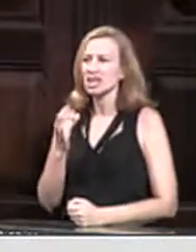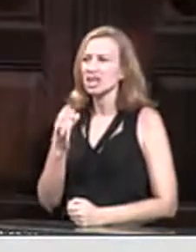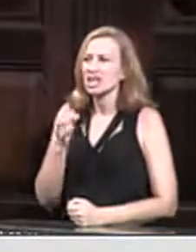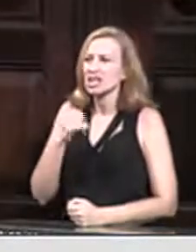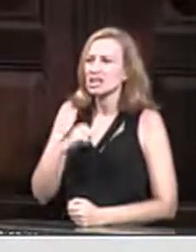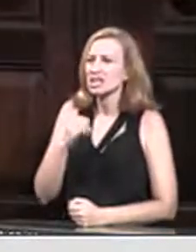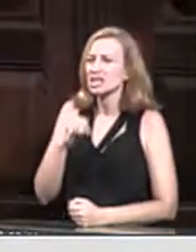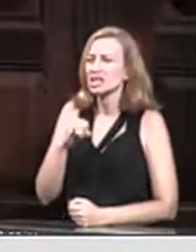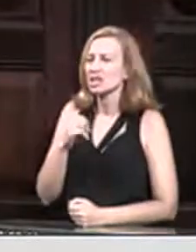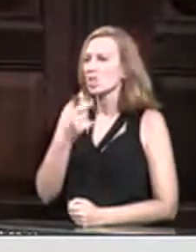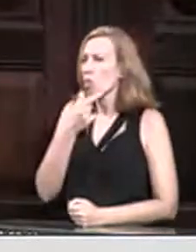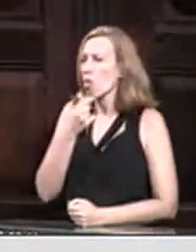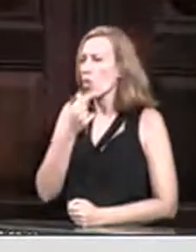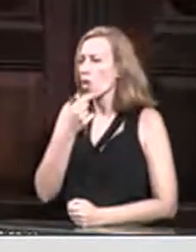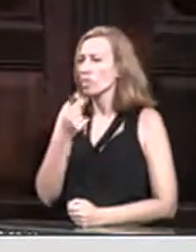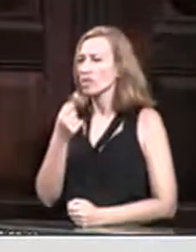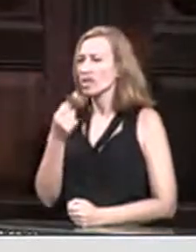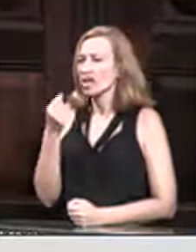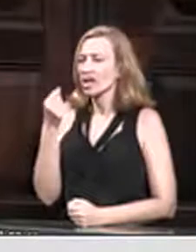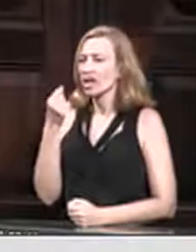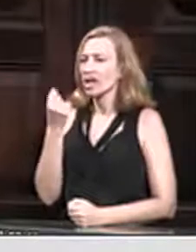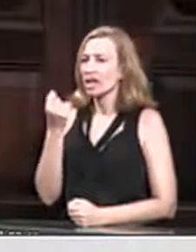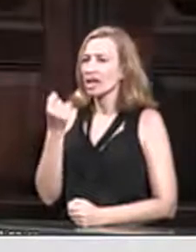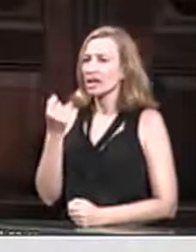mas um ministro do Supremo Tribunal Federal,